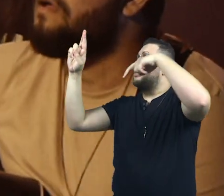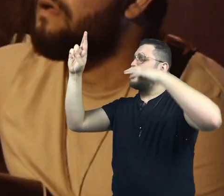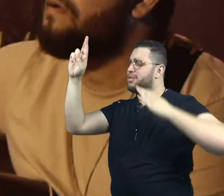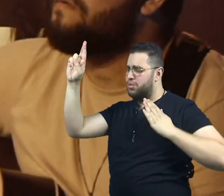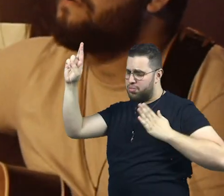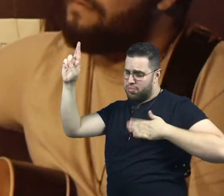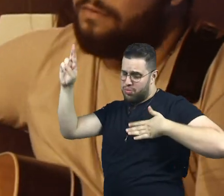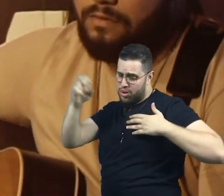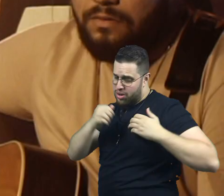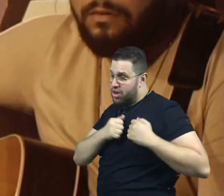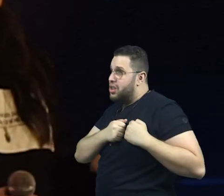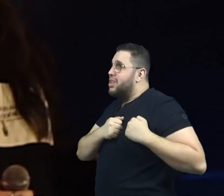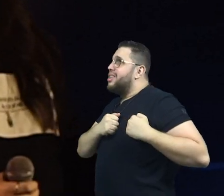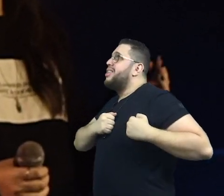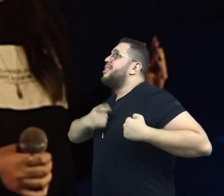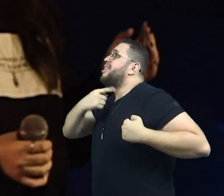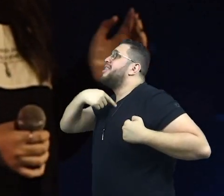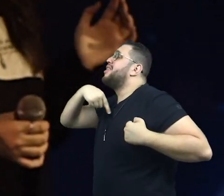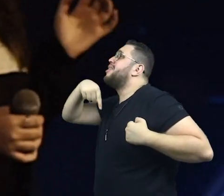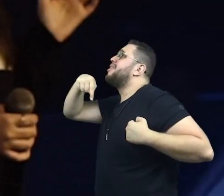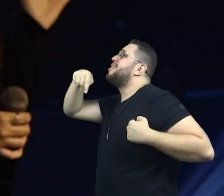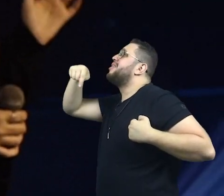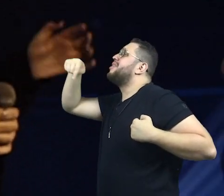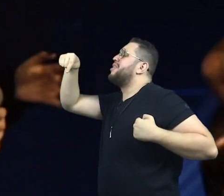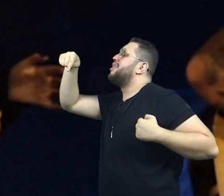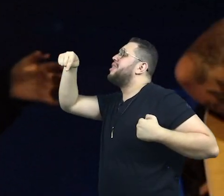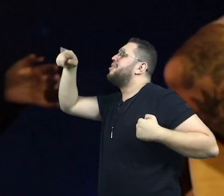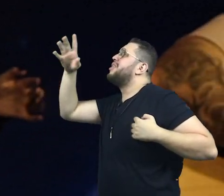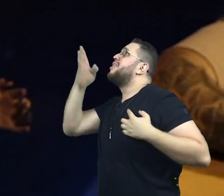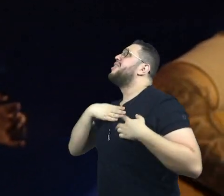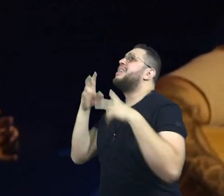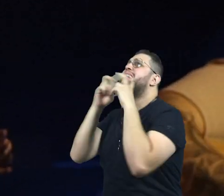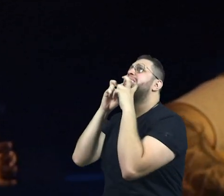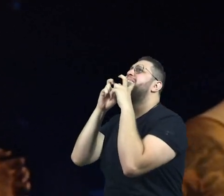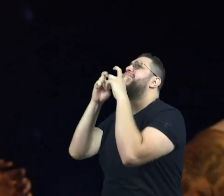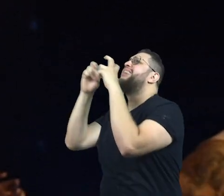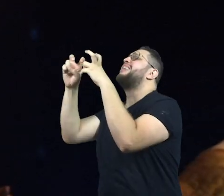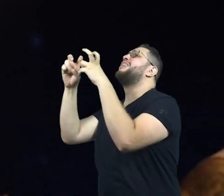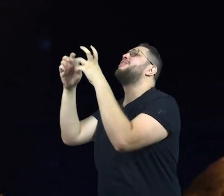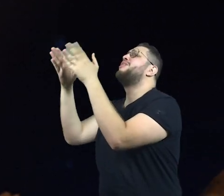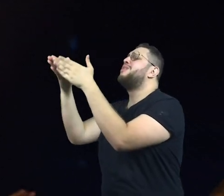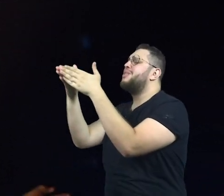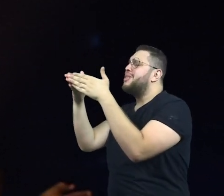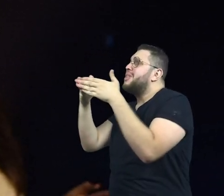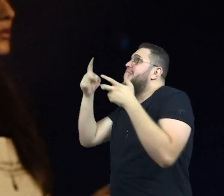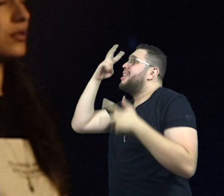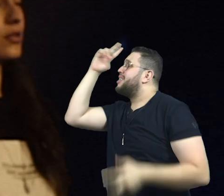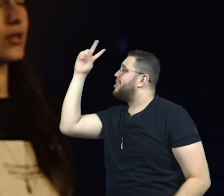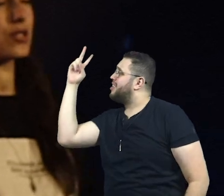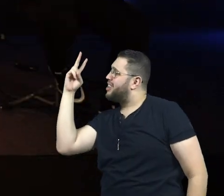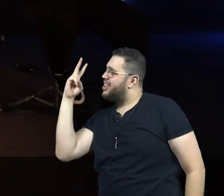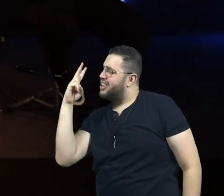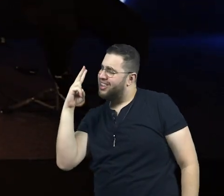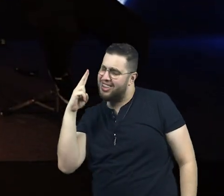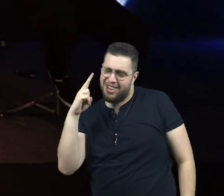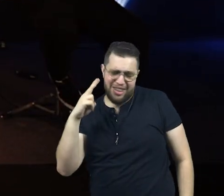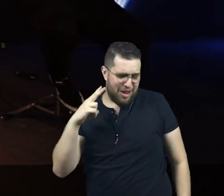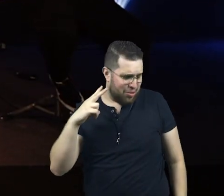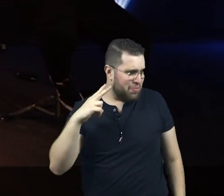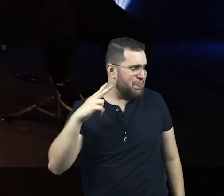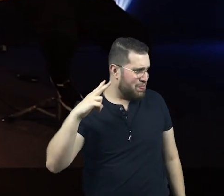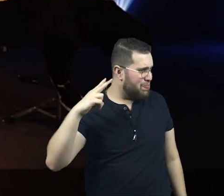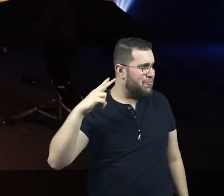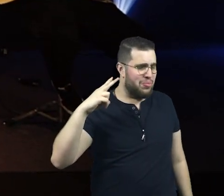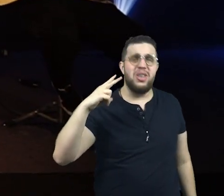De ti abro meu coração, meu clamor tu